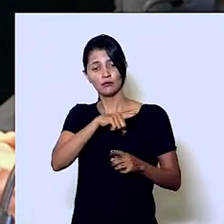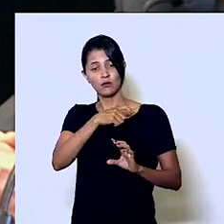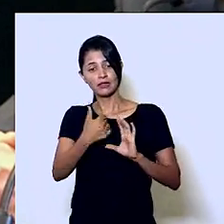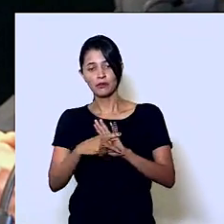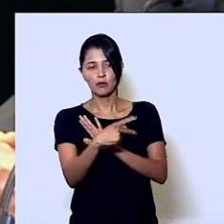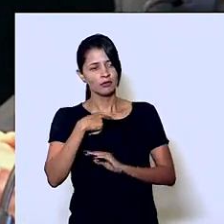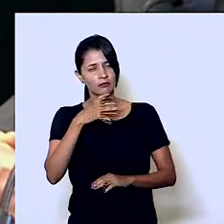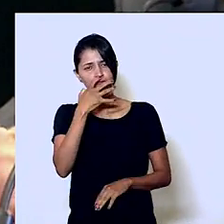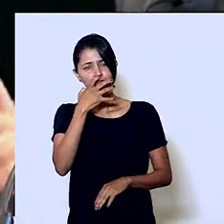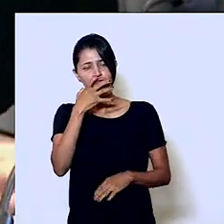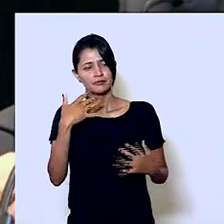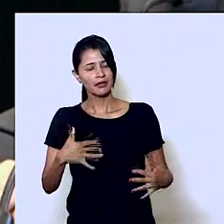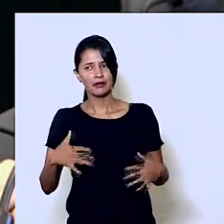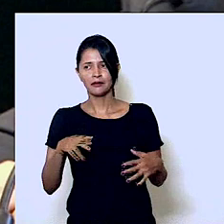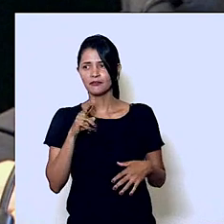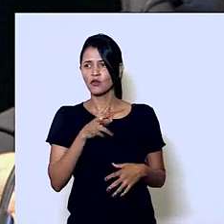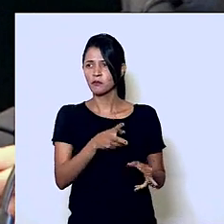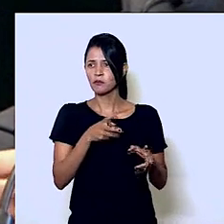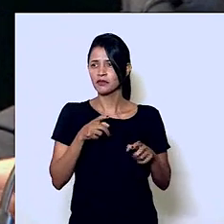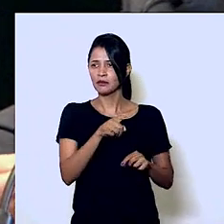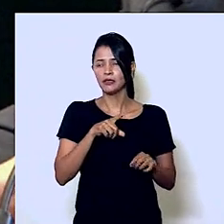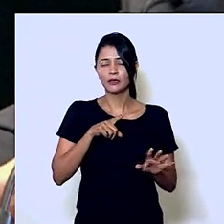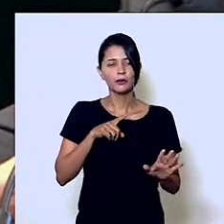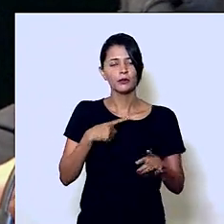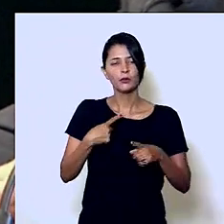que, embora, evidentemente, um diplomata de escola